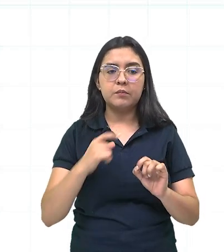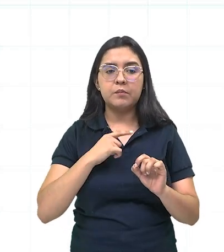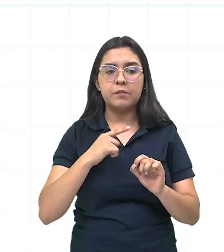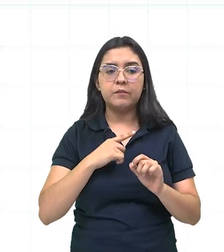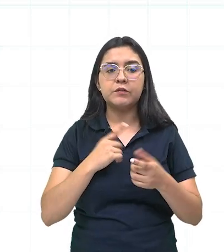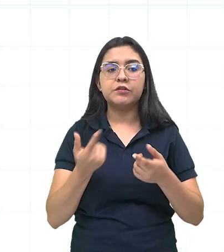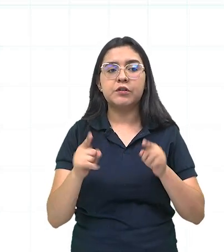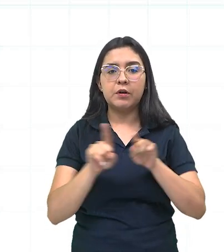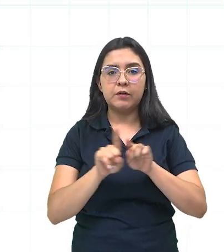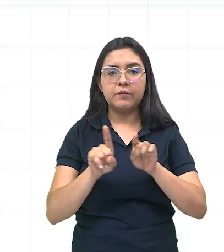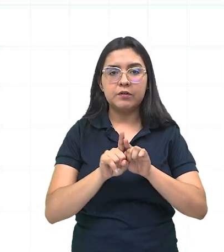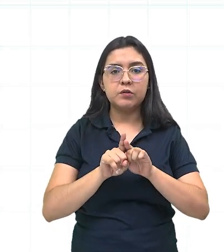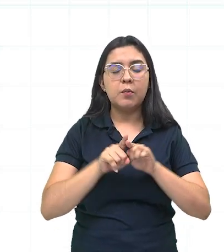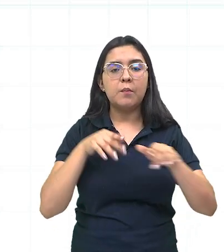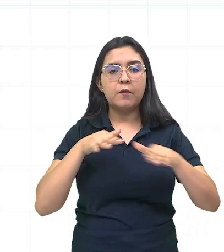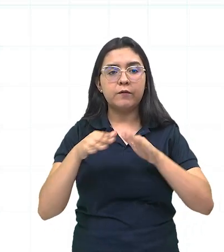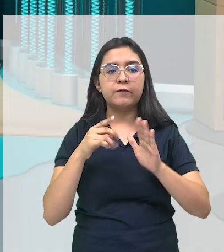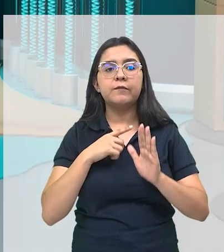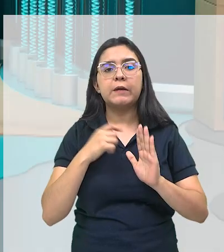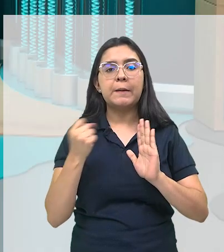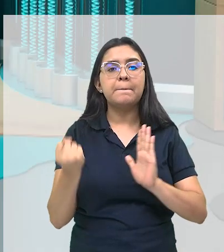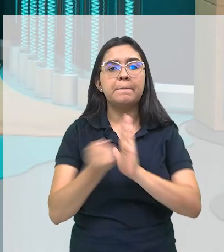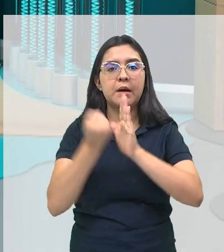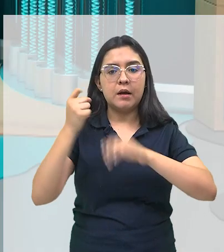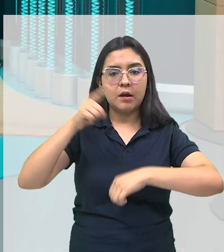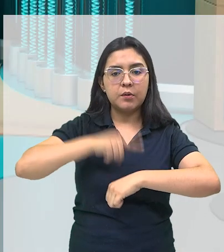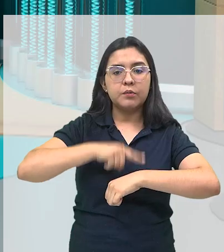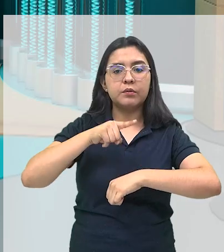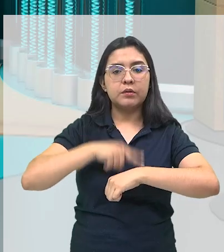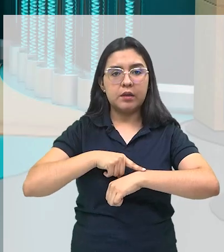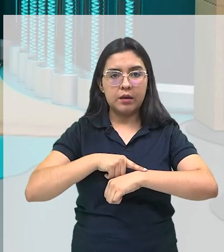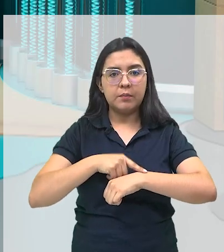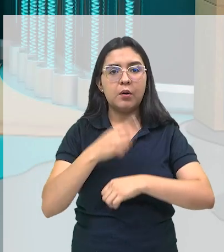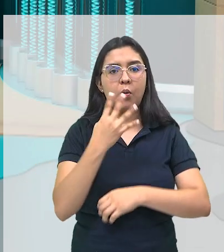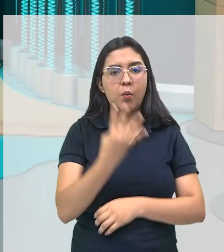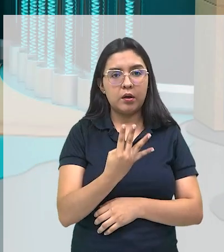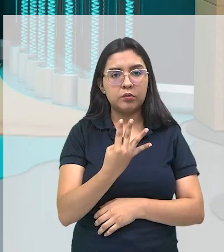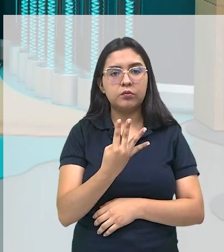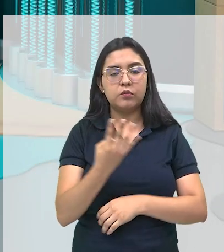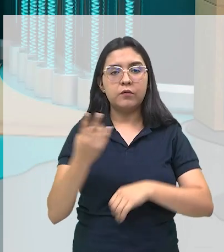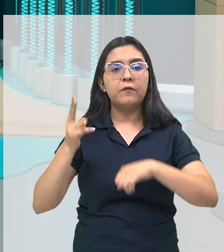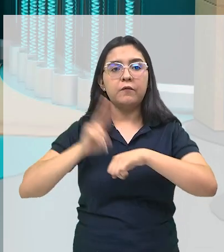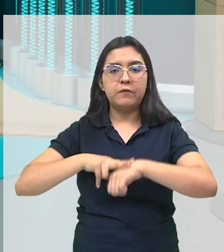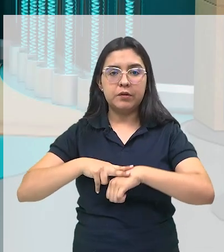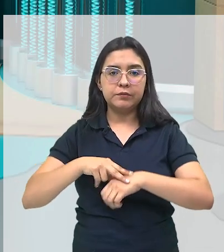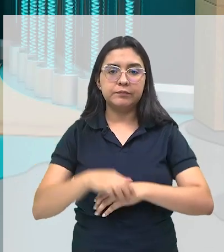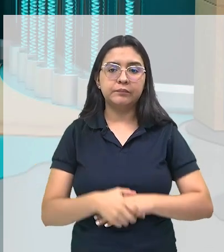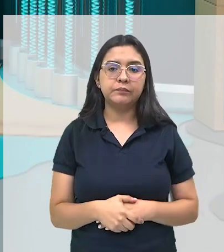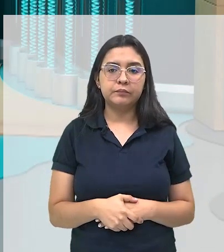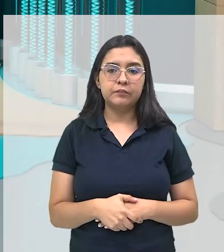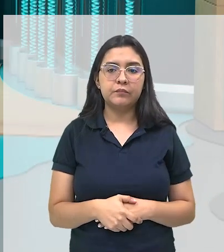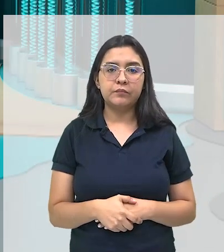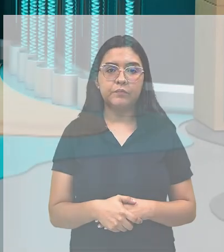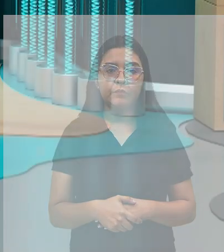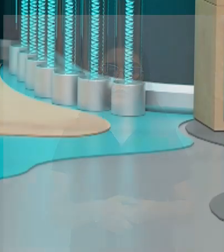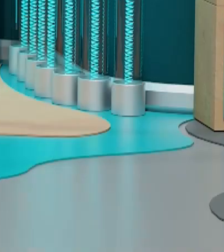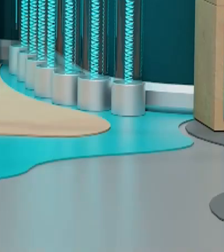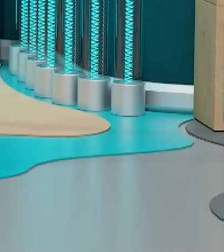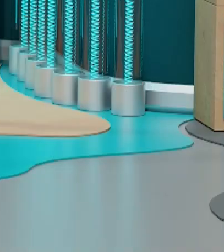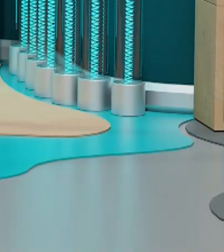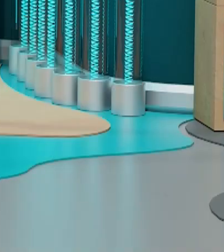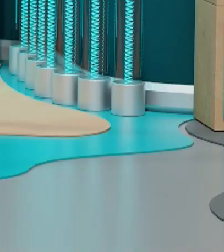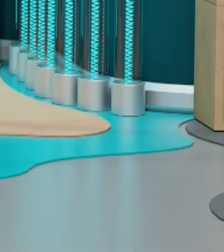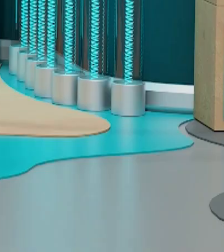uma palma ali que faz a marcação e você conta 4 vezes. 1, 2, 3, 4. 1, 2,